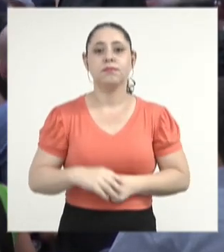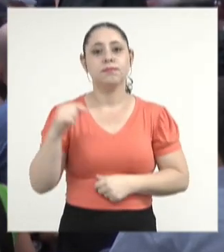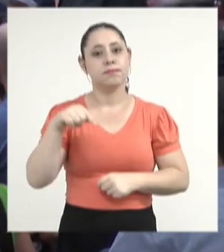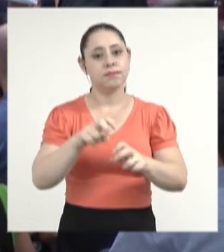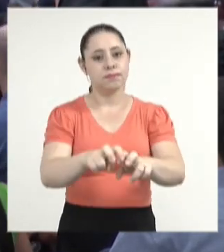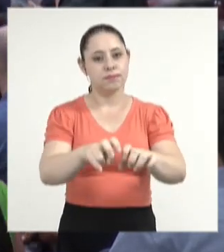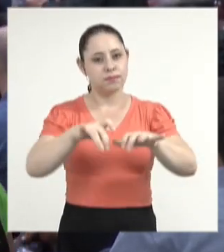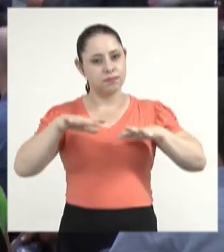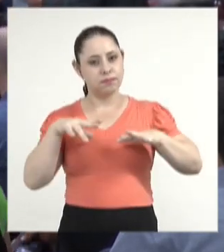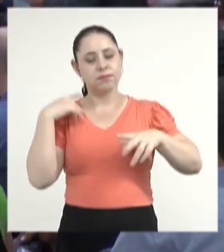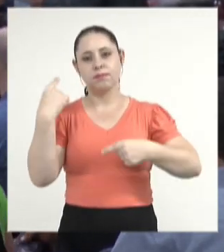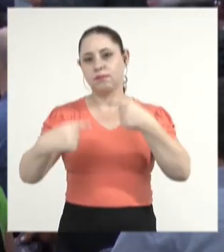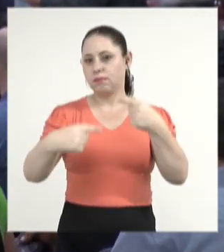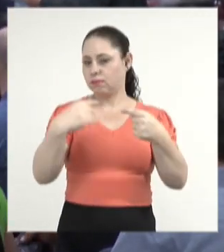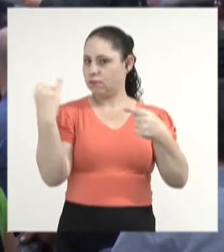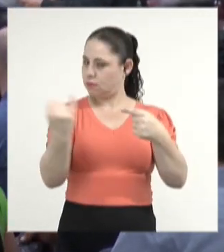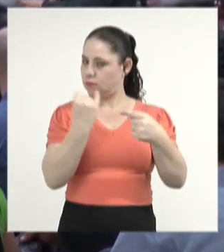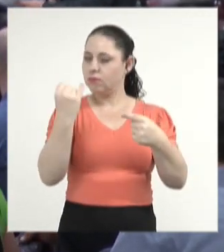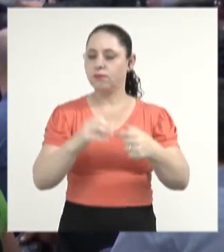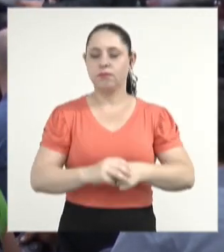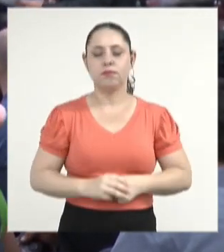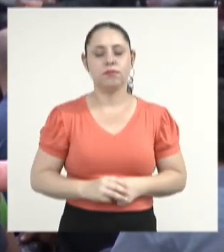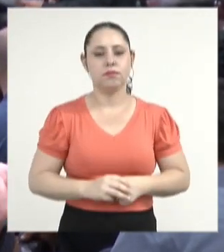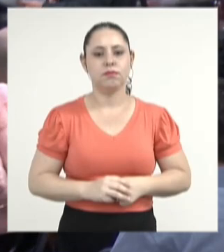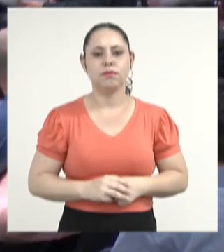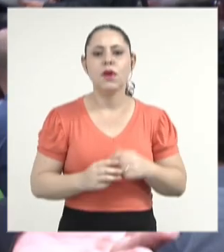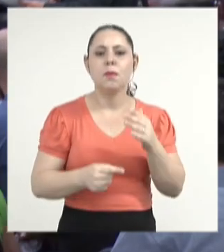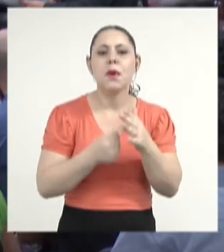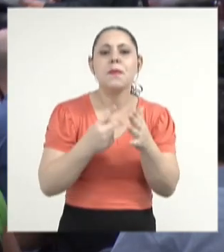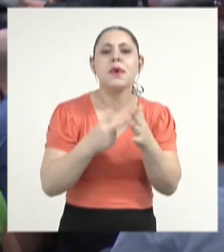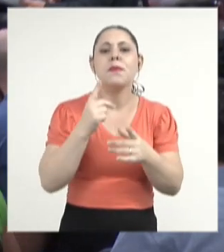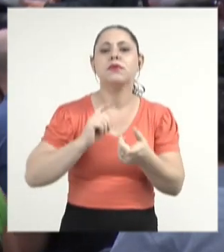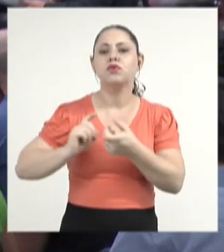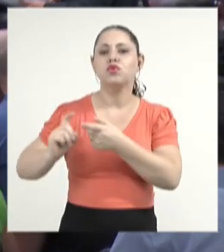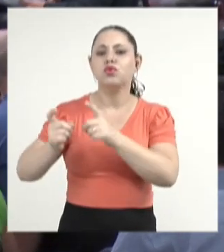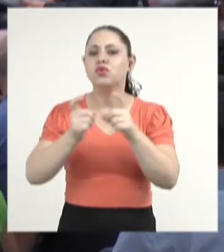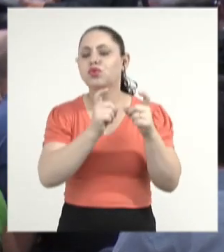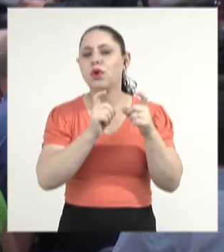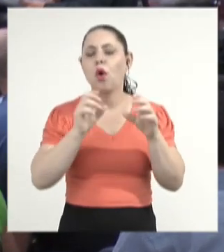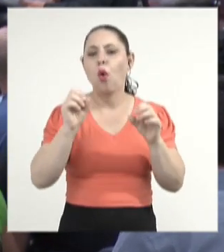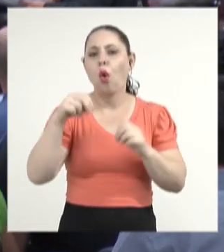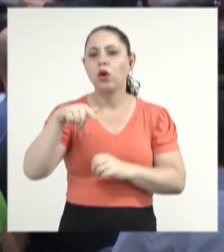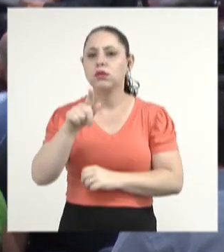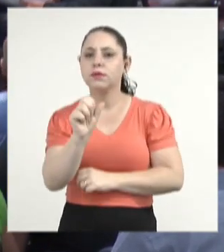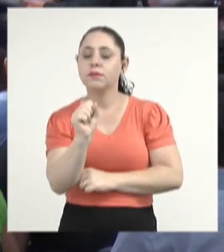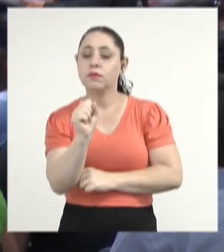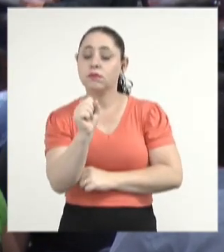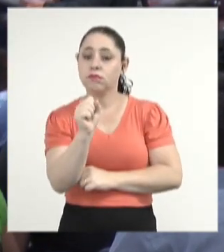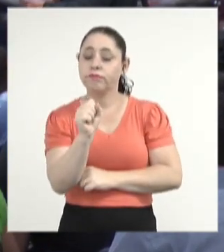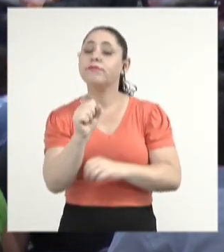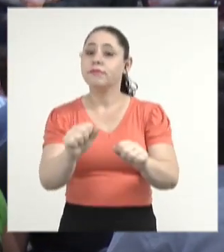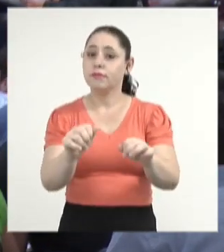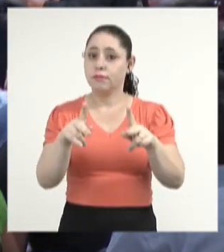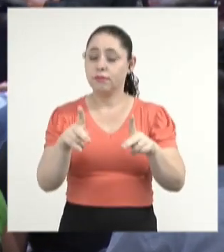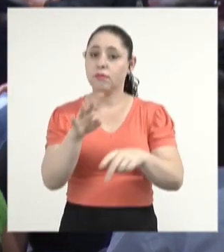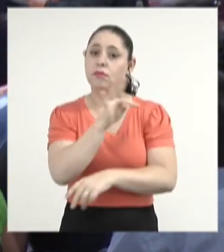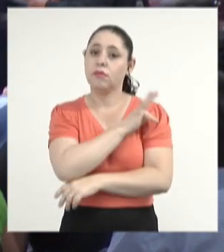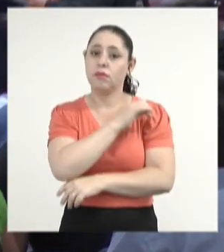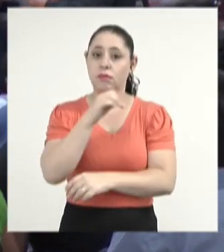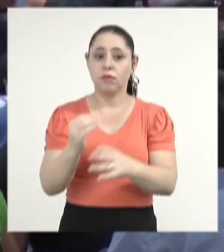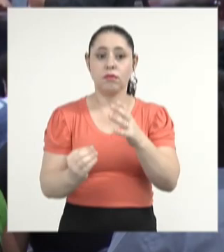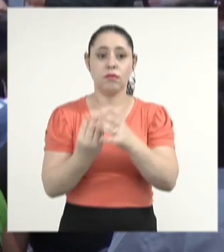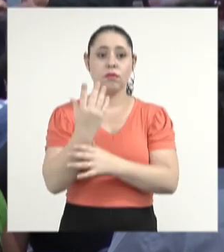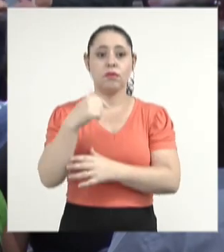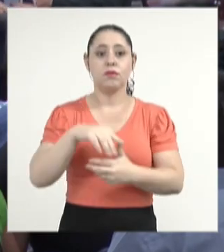plenário, o diálogo foi um elemento muito presente. Das primeiras reuniões com as ONGs até as audiências técnicas realizadas aqui na